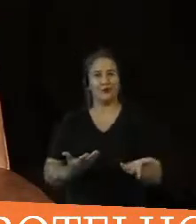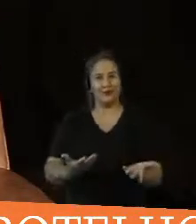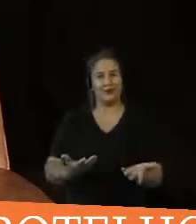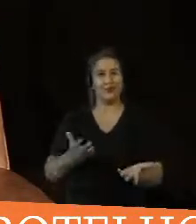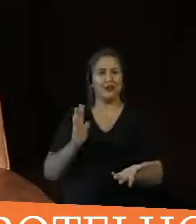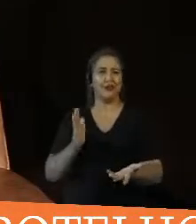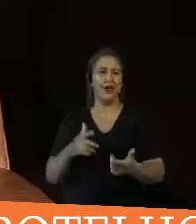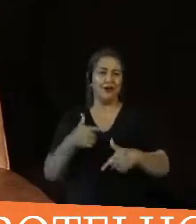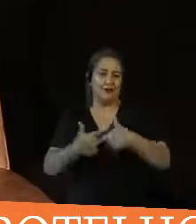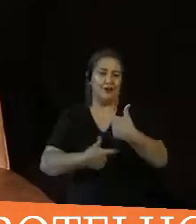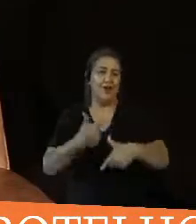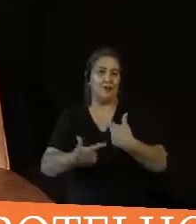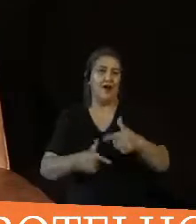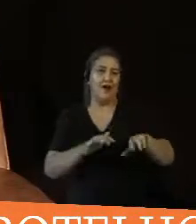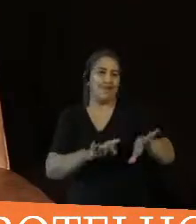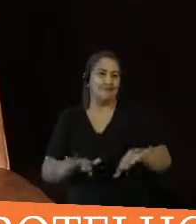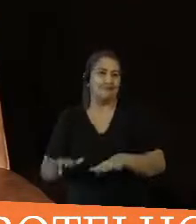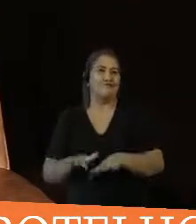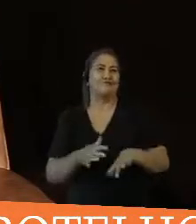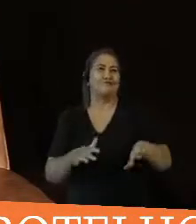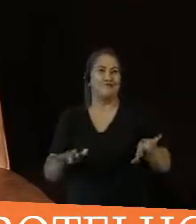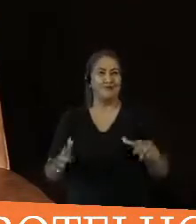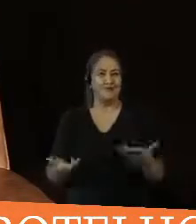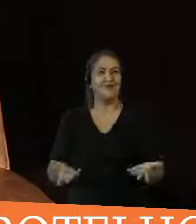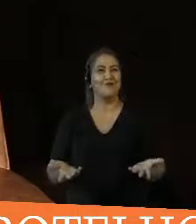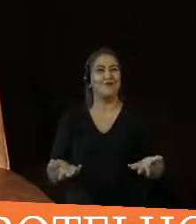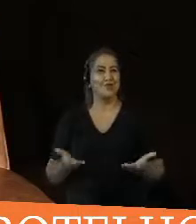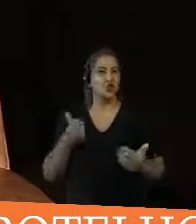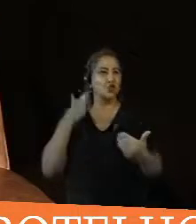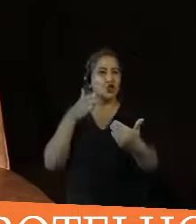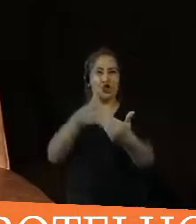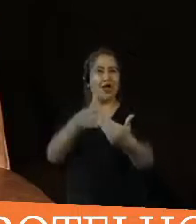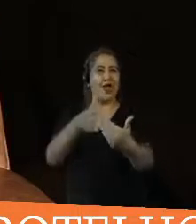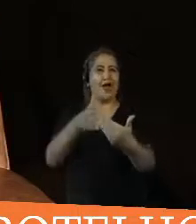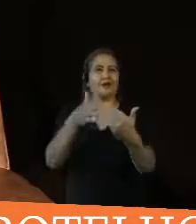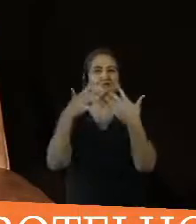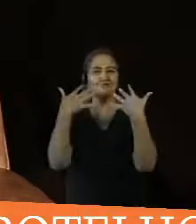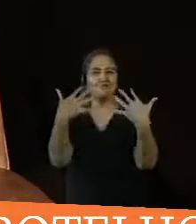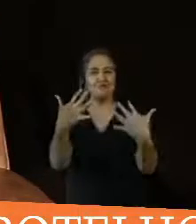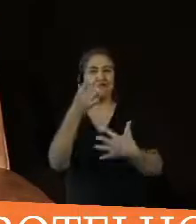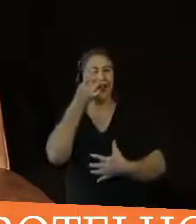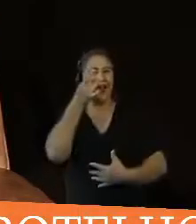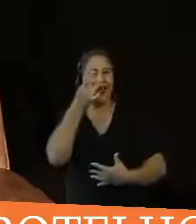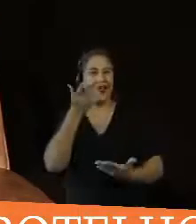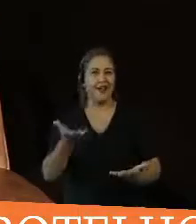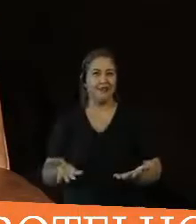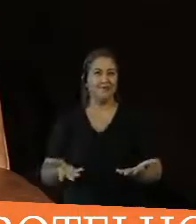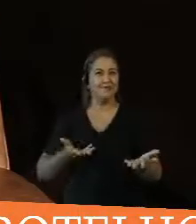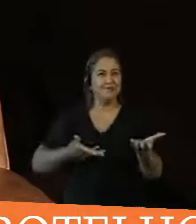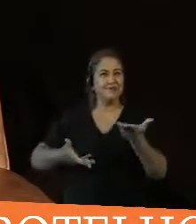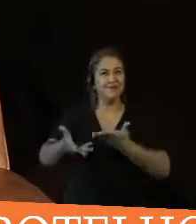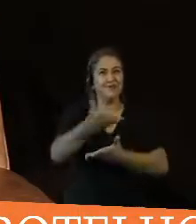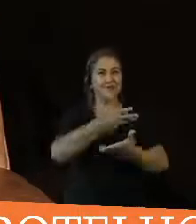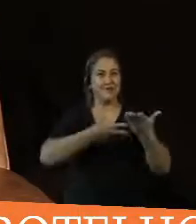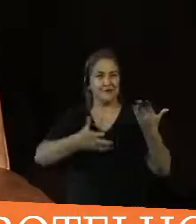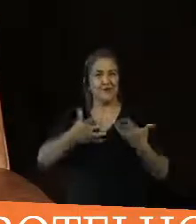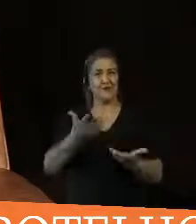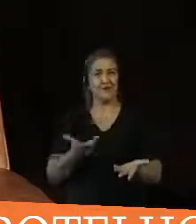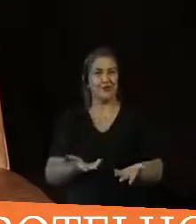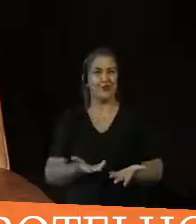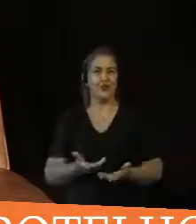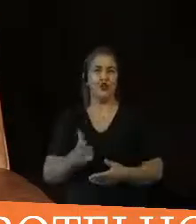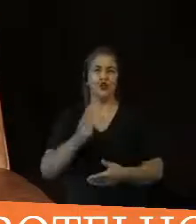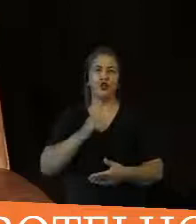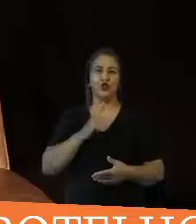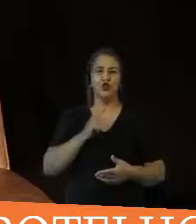plateia. Então, isso é mais direto, né, quando a gente trocava as nossas... tinha